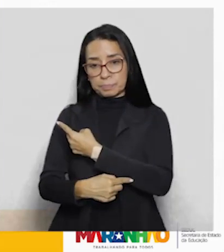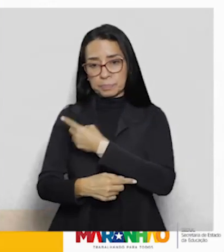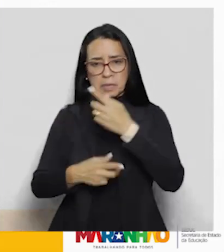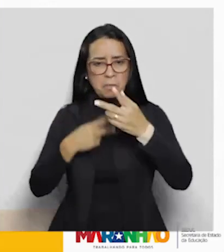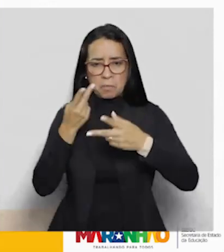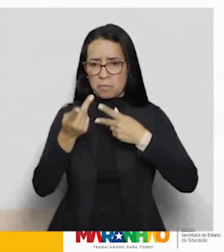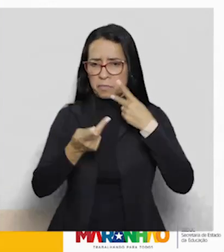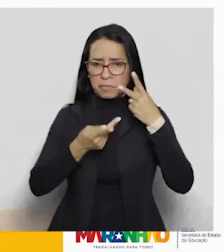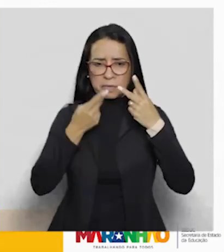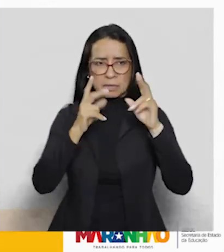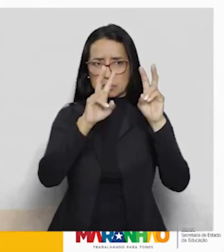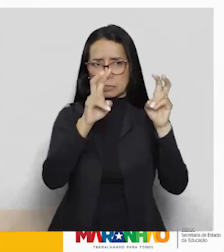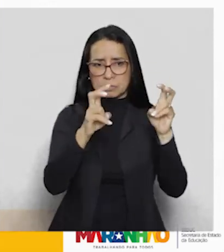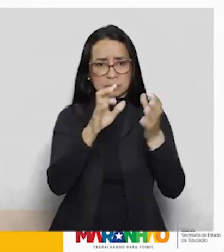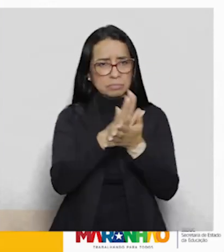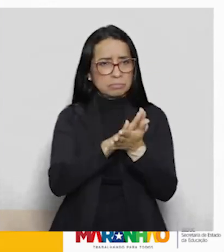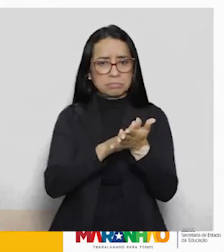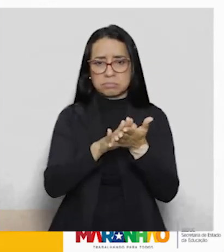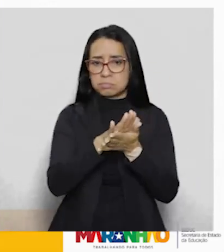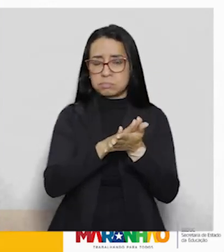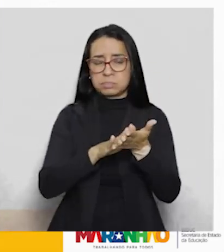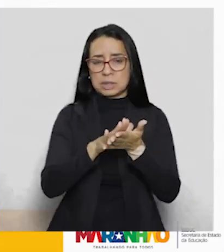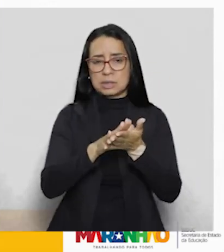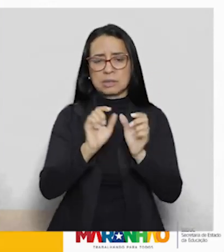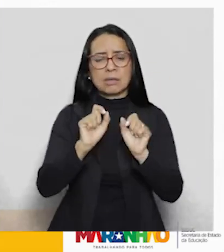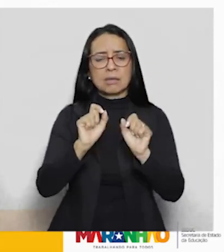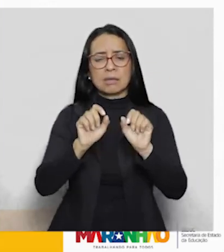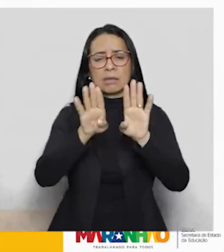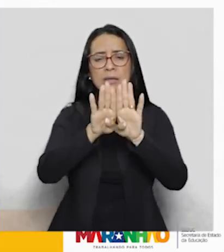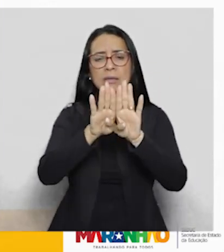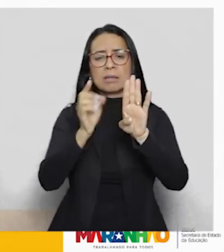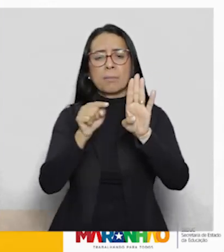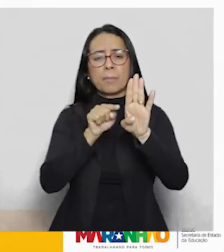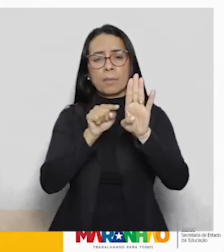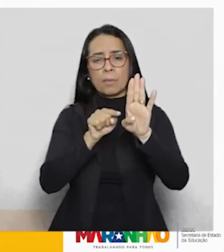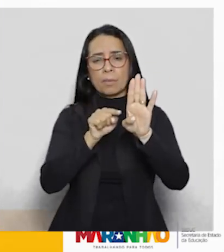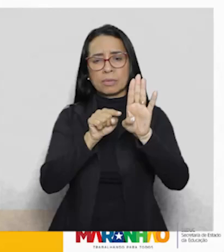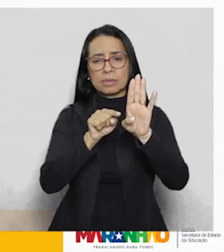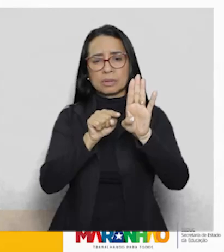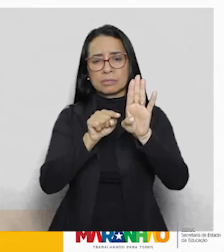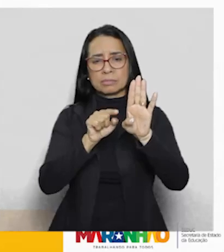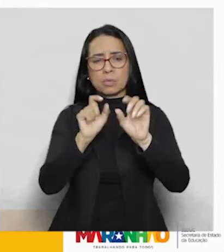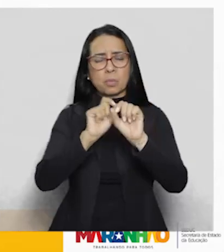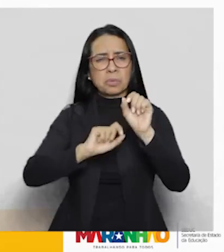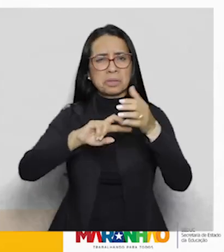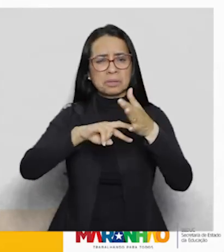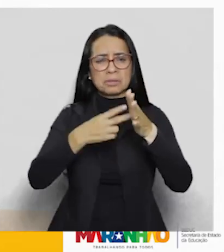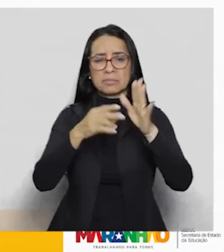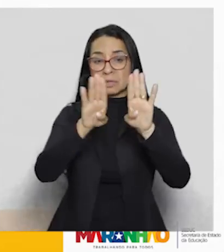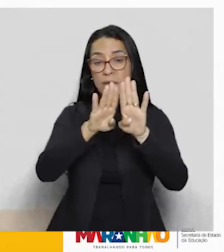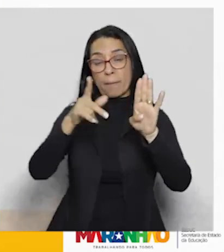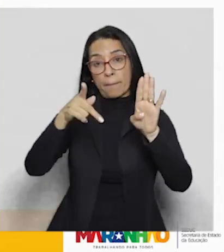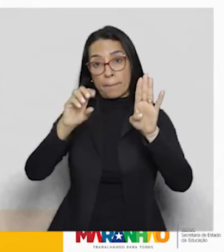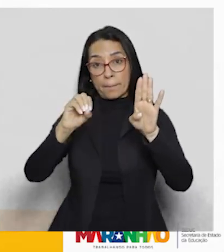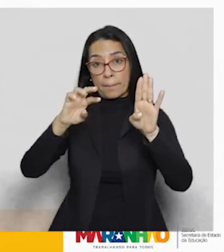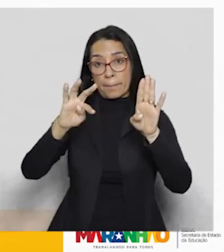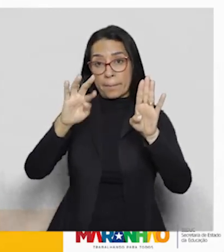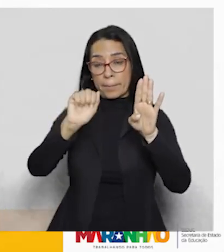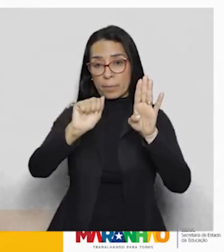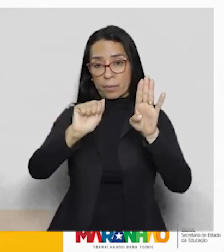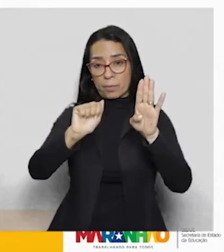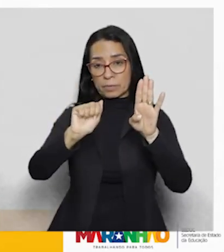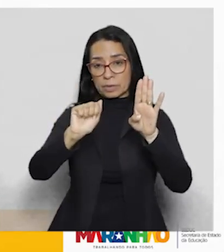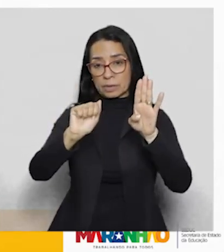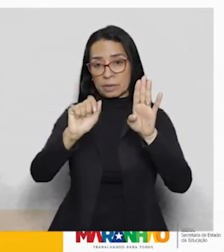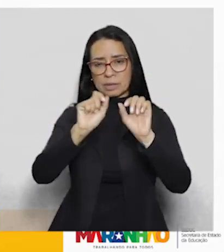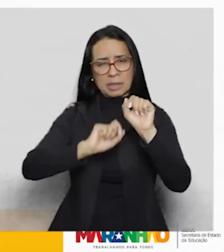do título, né? Que porta é essa, professor? Será que é uma porta metafórica? Será que é uma porta da liberdade? Será que é a porta que vai